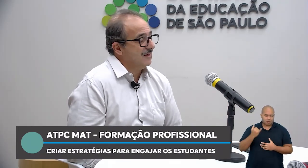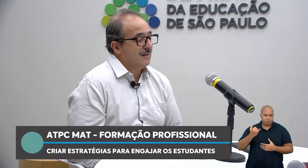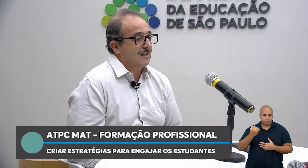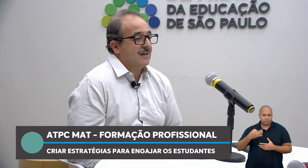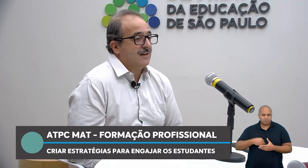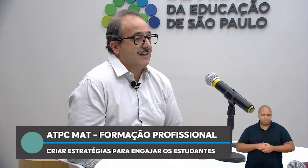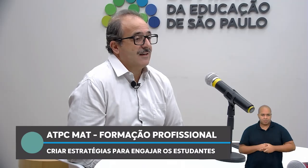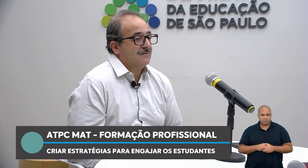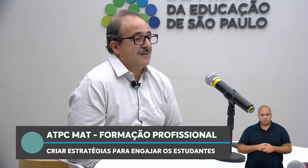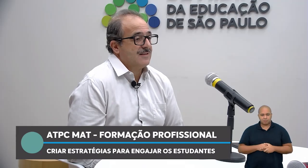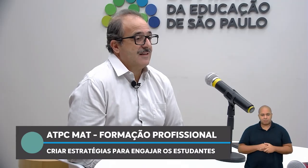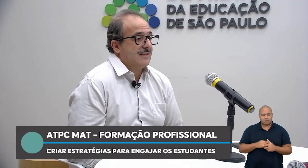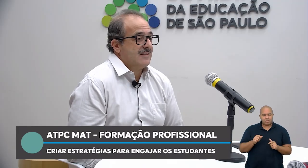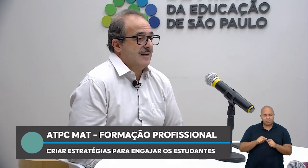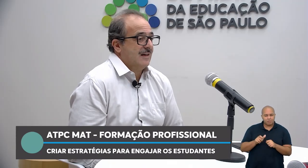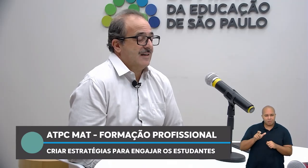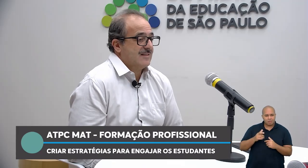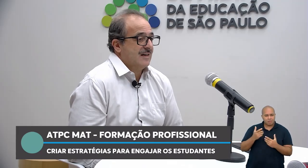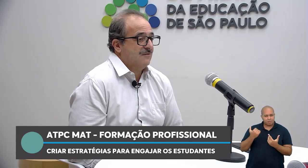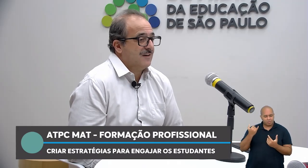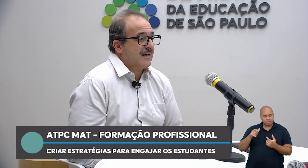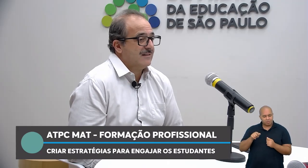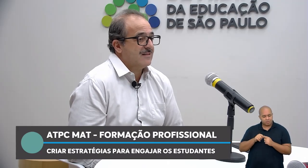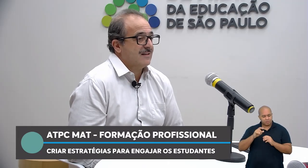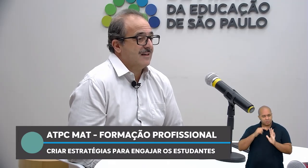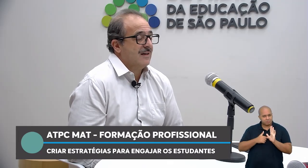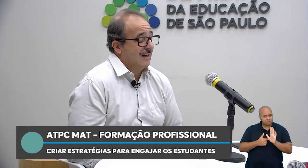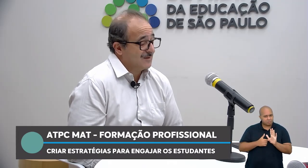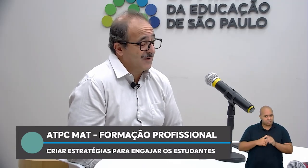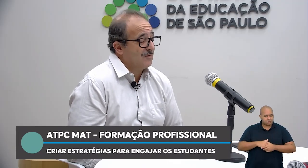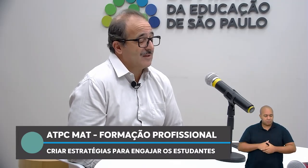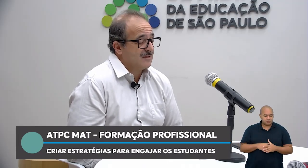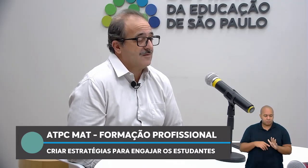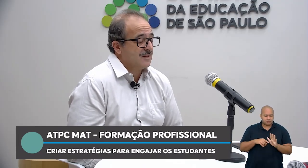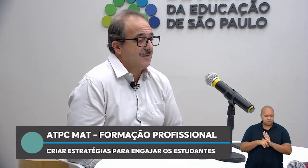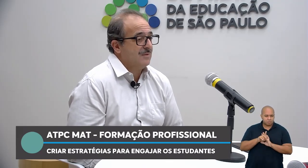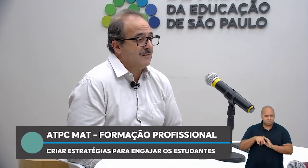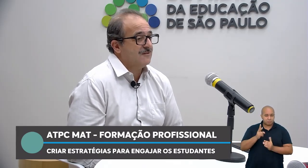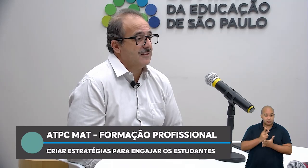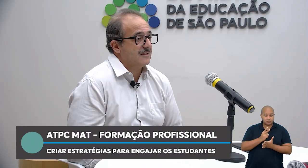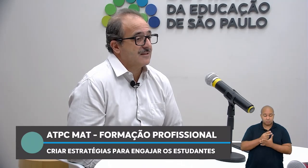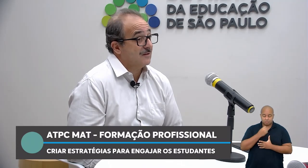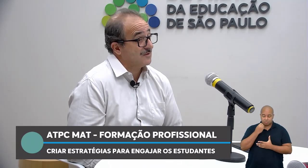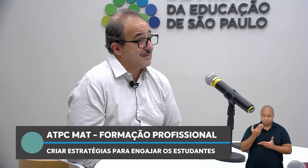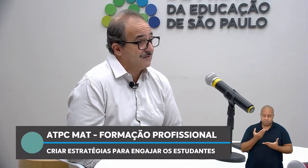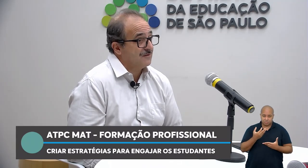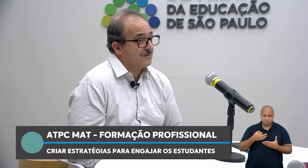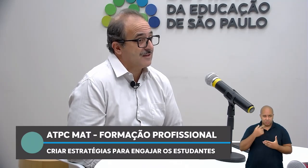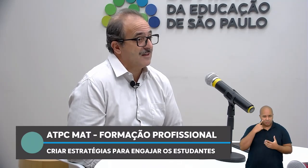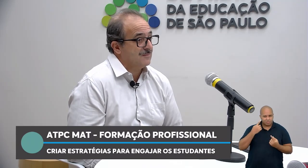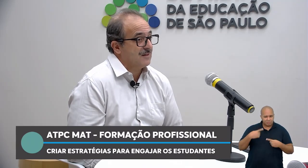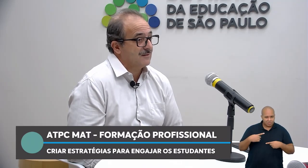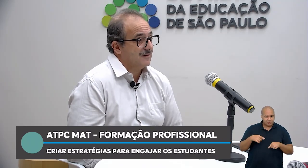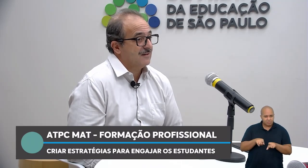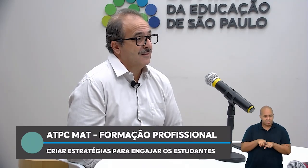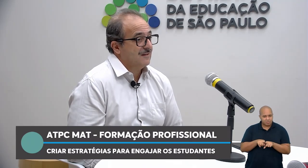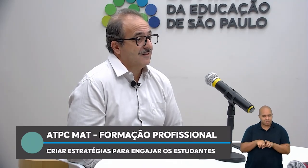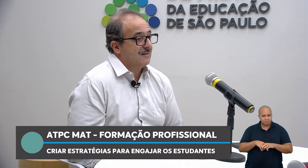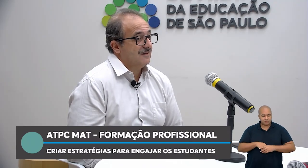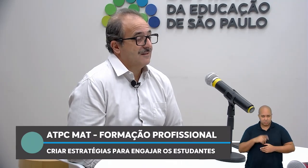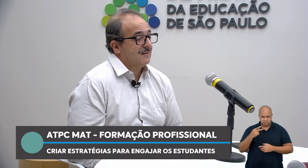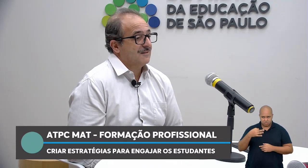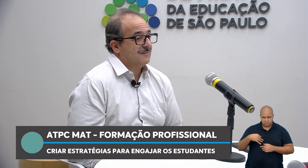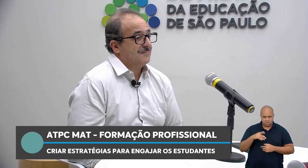importante fazer essa referência, né? As perguntas são sempre bem-vindas, né? Os desafios, né, Kimi?